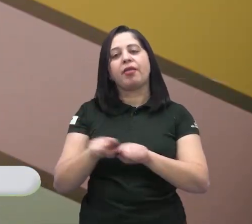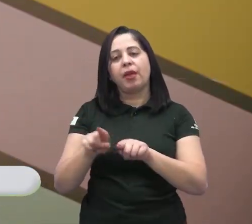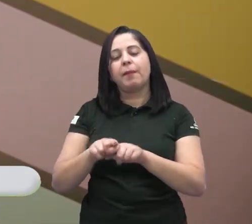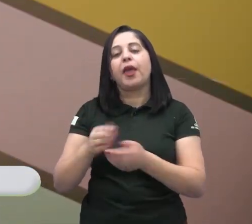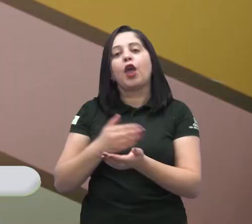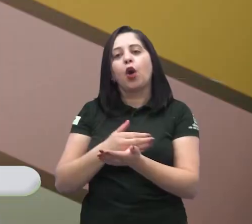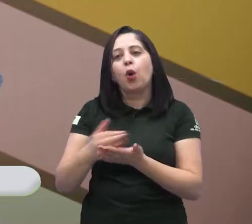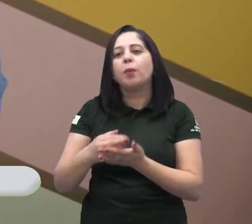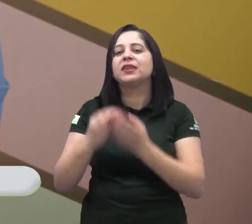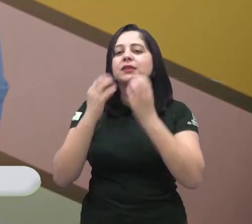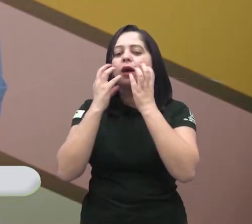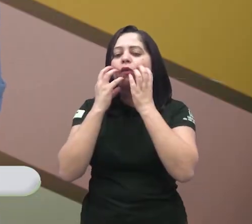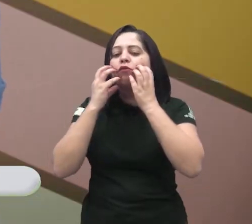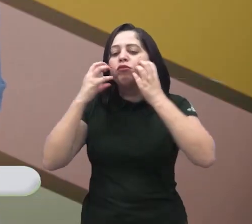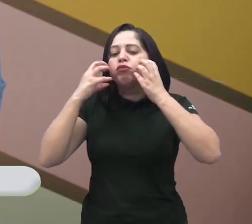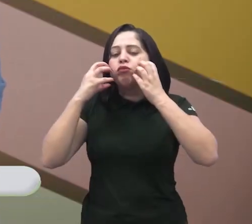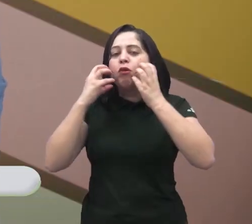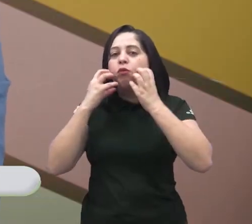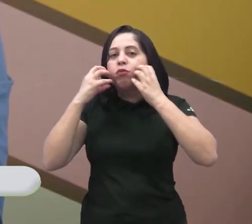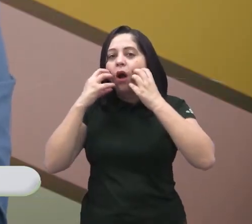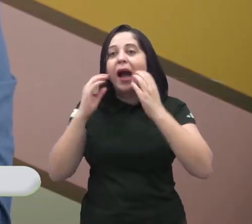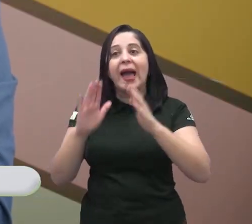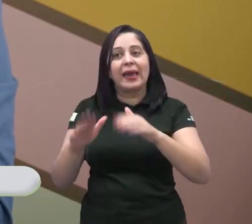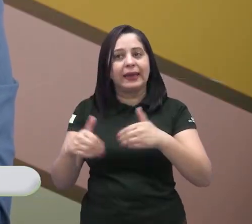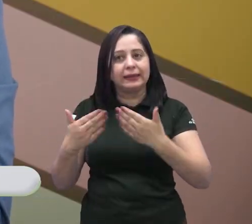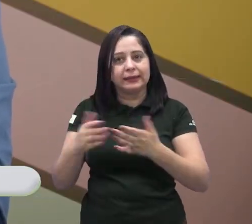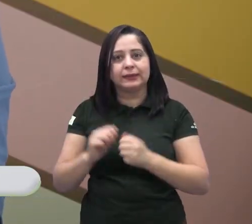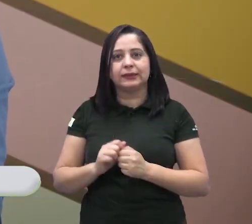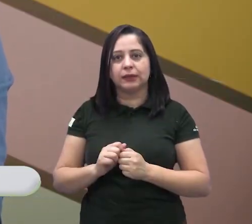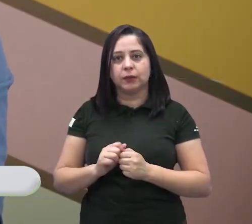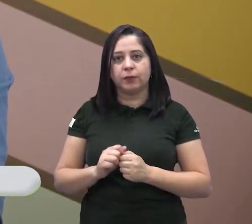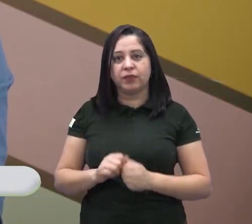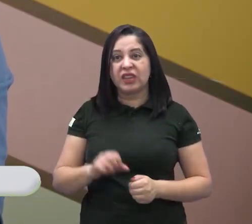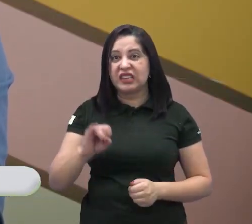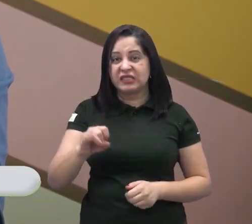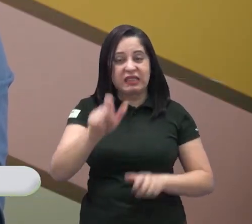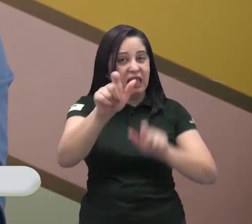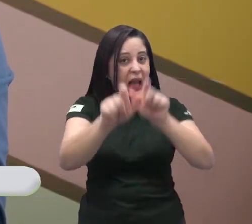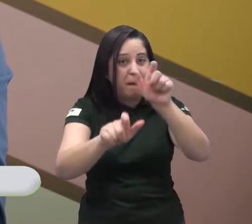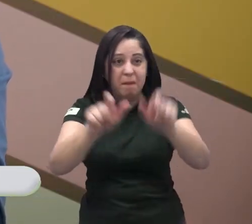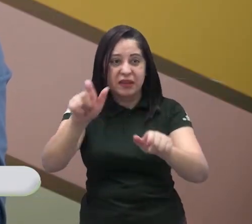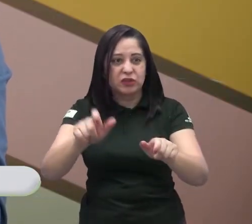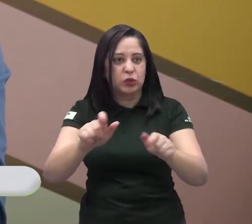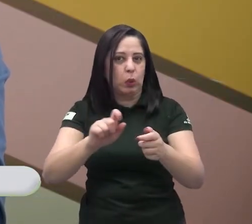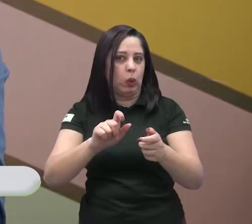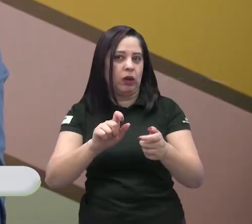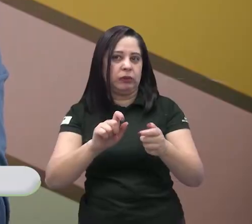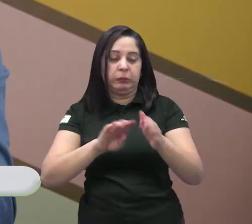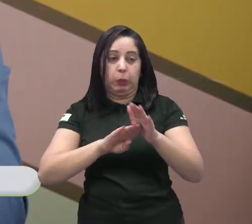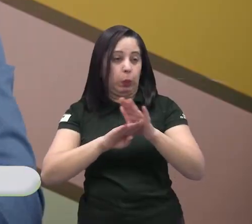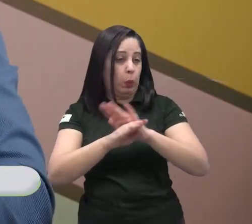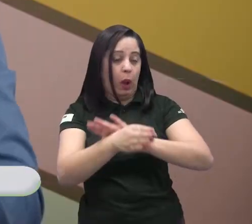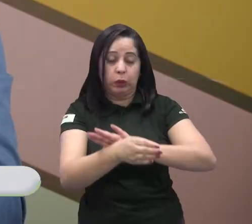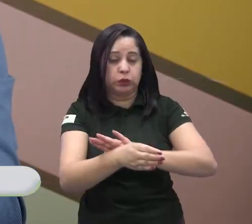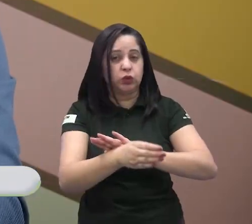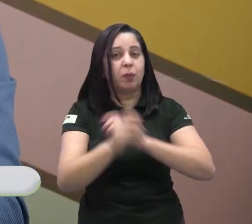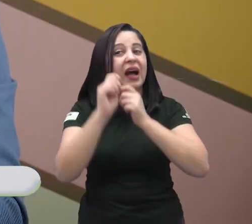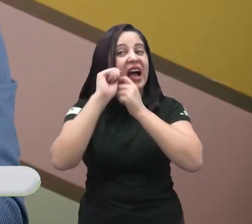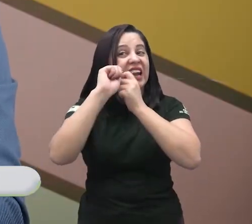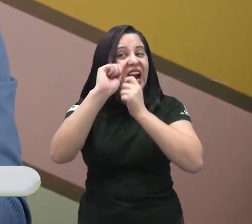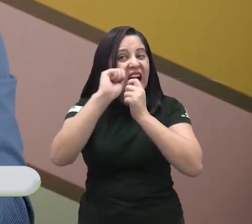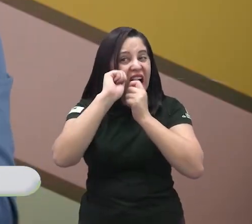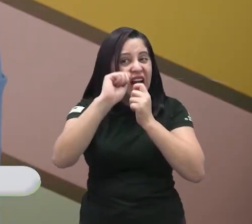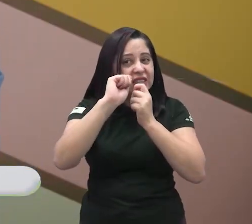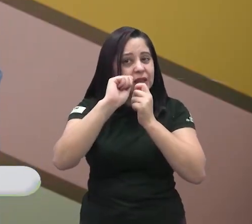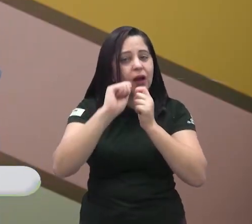periodontite, inflamações e sangramentos. Então, o fio dental, quem não tem o hábito de fio dental, não tem problema, vamos estabelecer esse